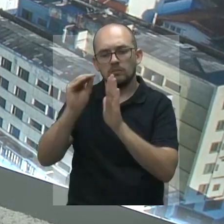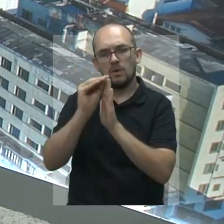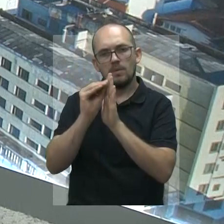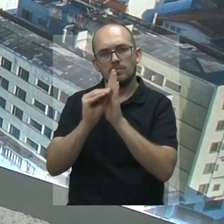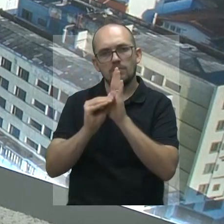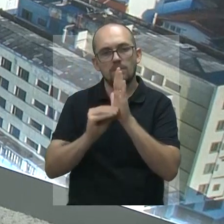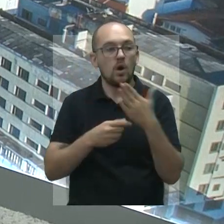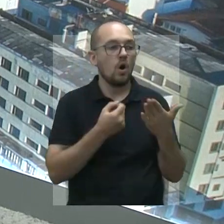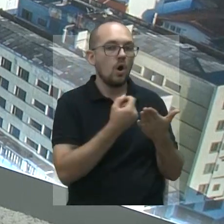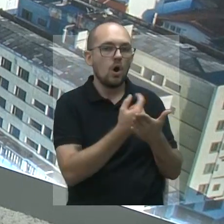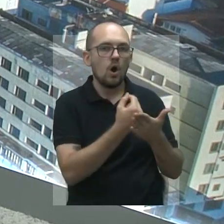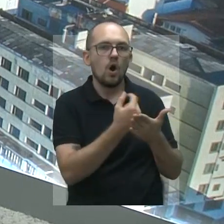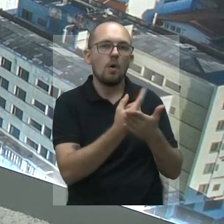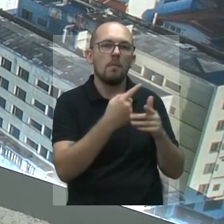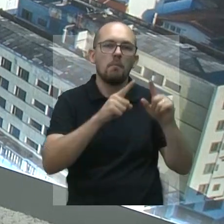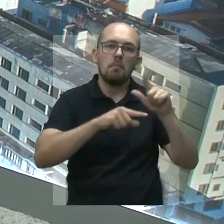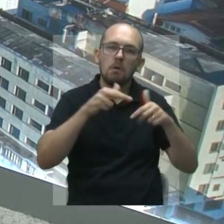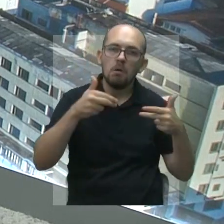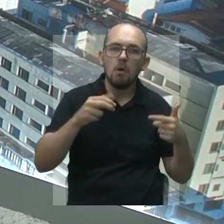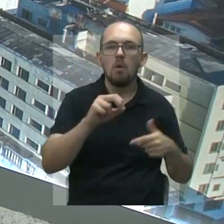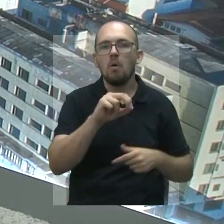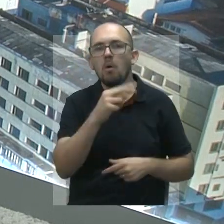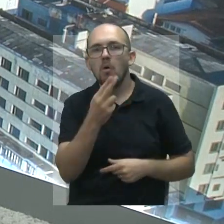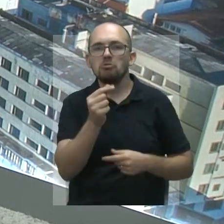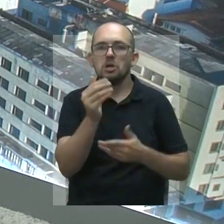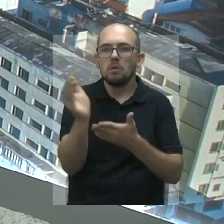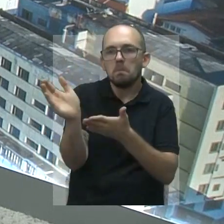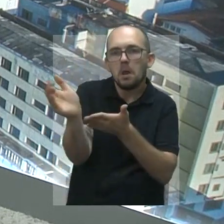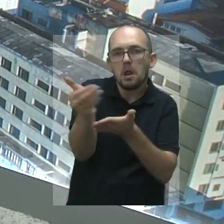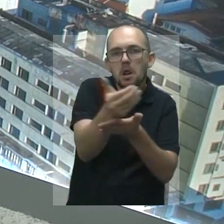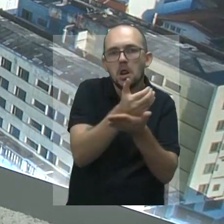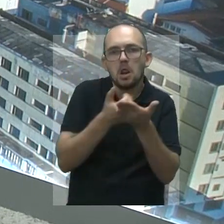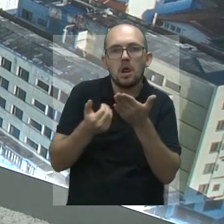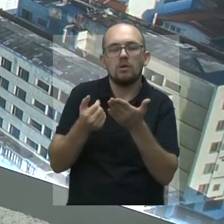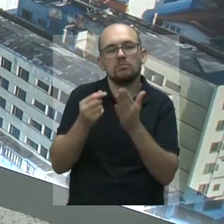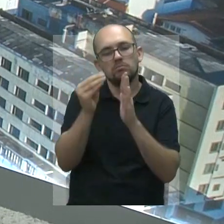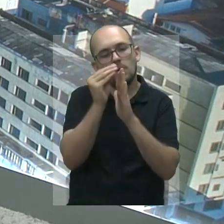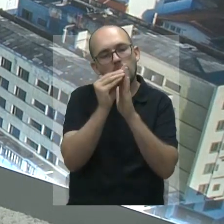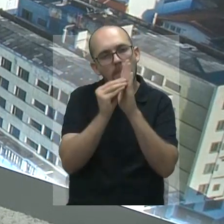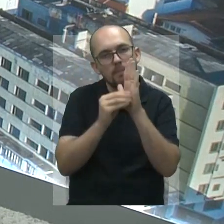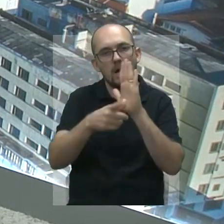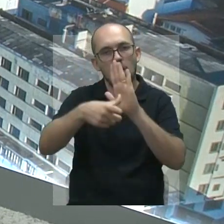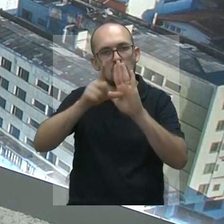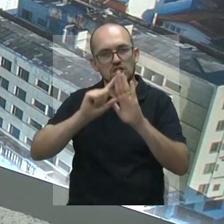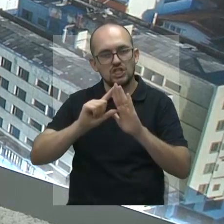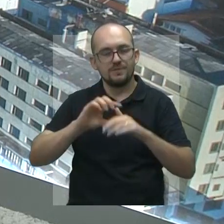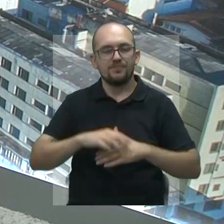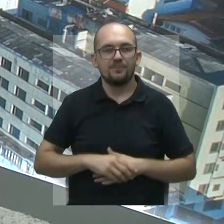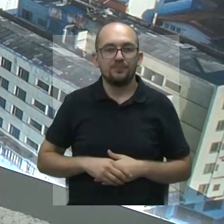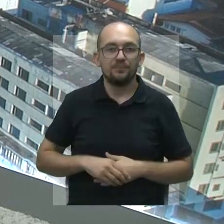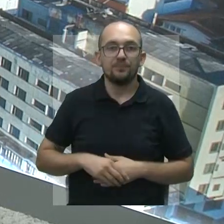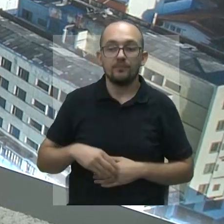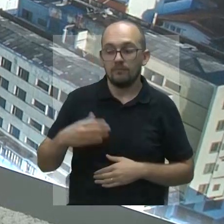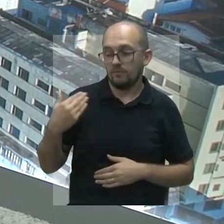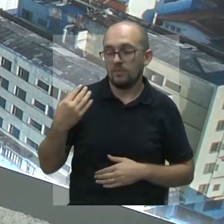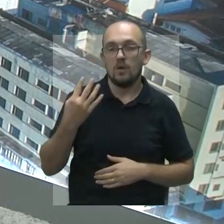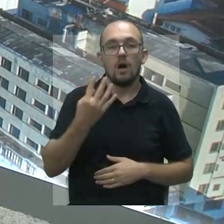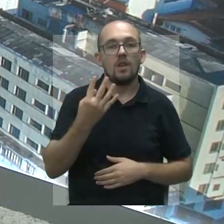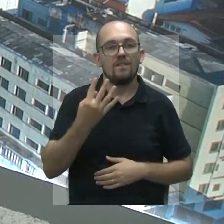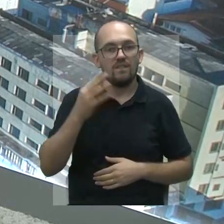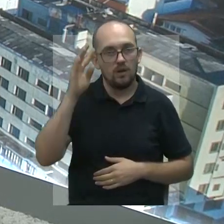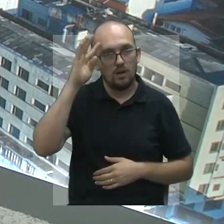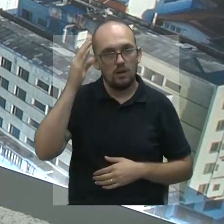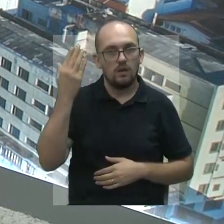como serão gastos os recursos públicos que entram na Prefeitura. Na quarta-feira dessa semana, a Comissão de